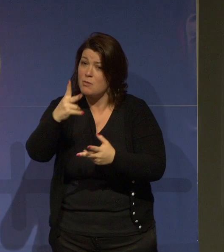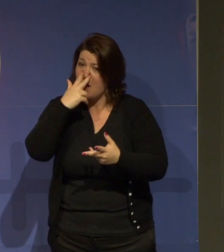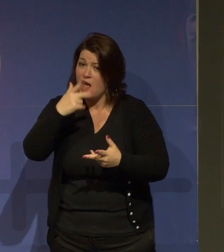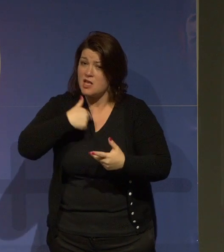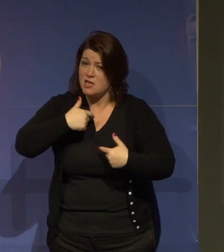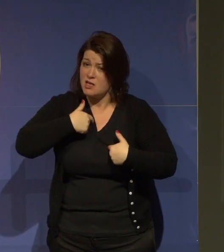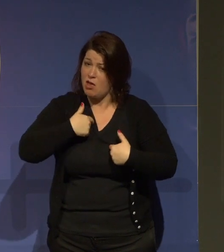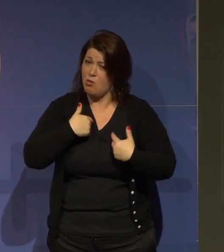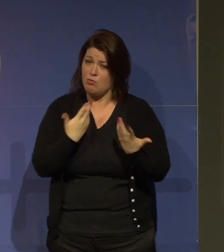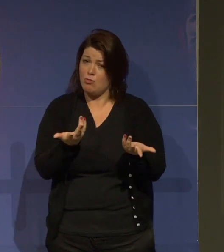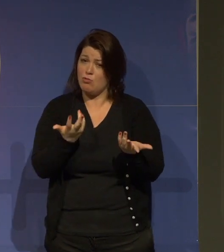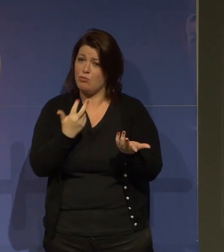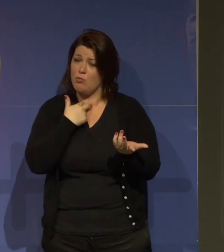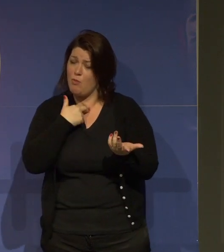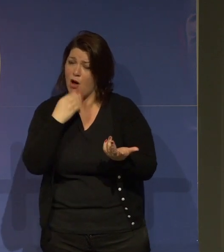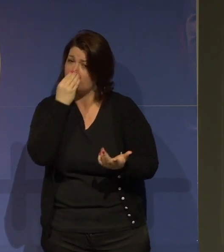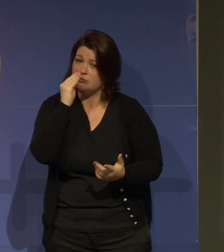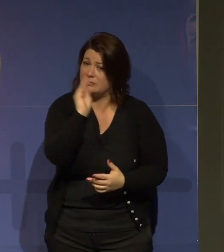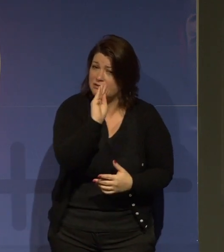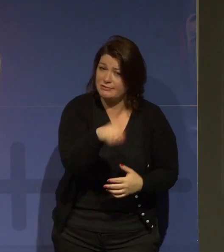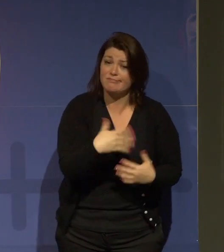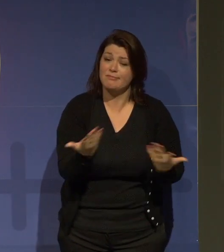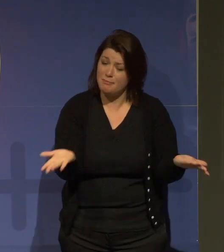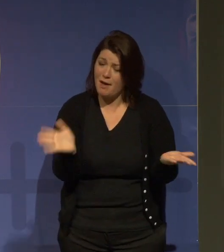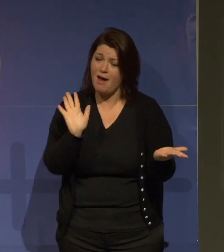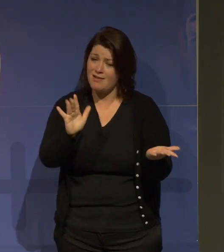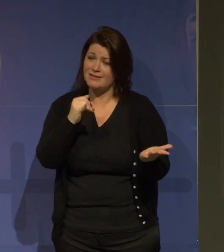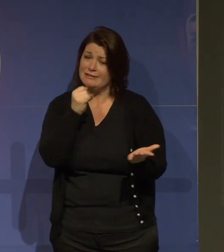gente encontra bastante isso no nosso dia a dia.